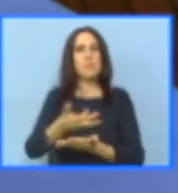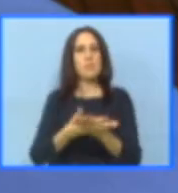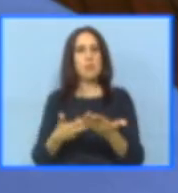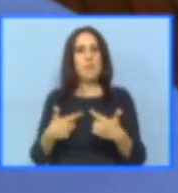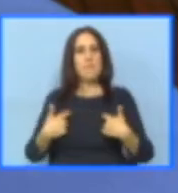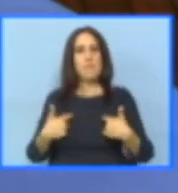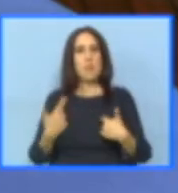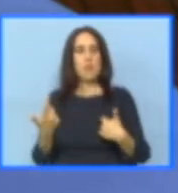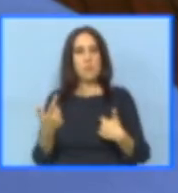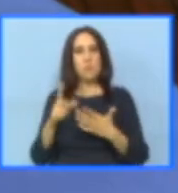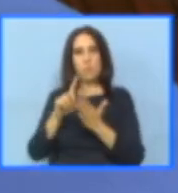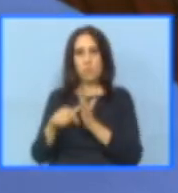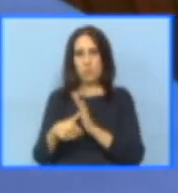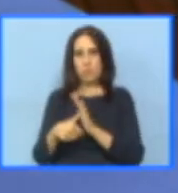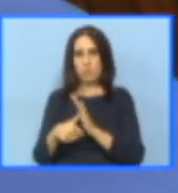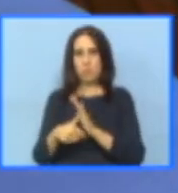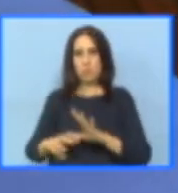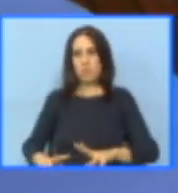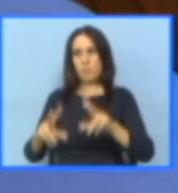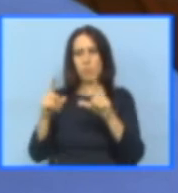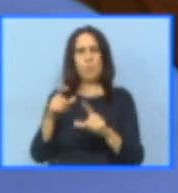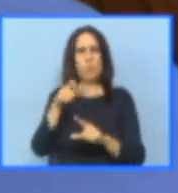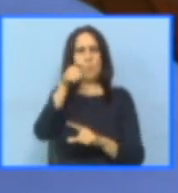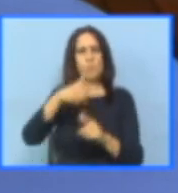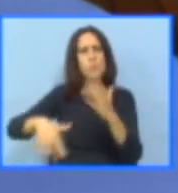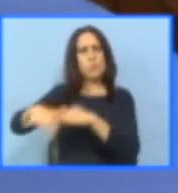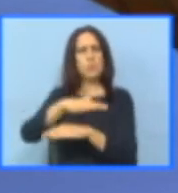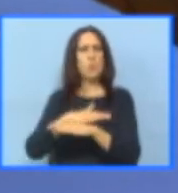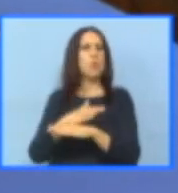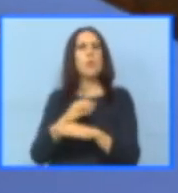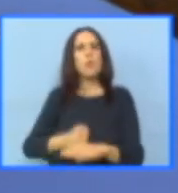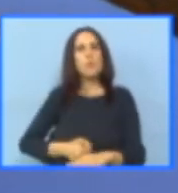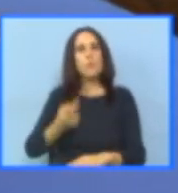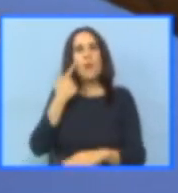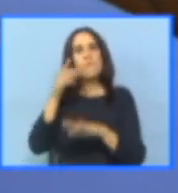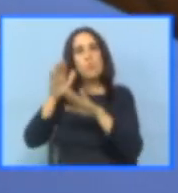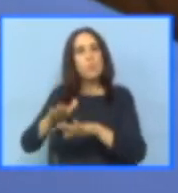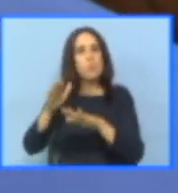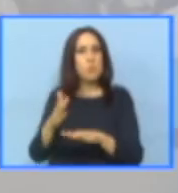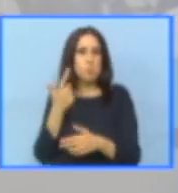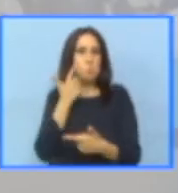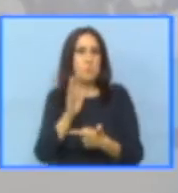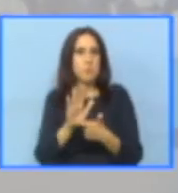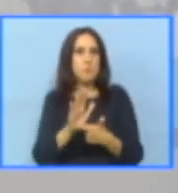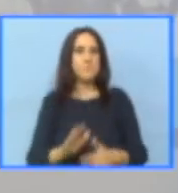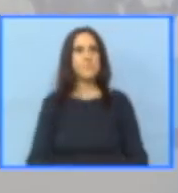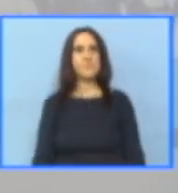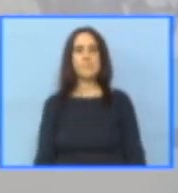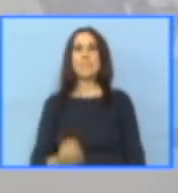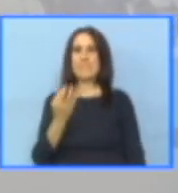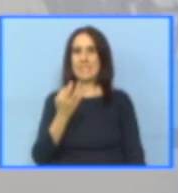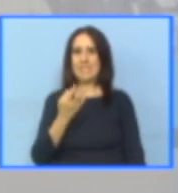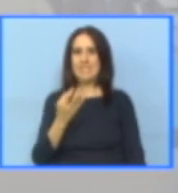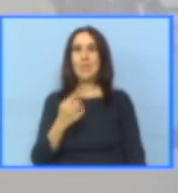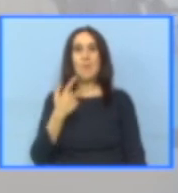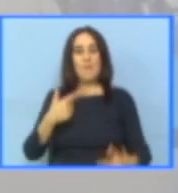próprio projeto de desenvolvimento com populações não católicas, desde logo muçulmanas, eventualmente, não é? Sim, sim, sim. Eles são católicos, a